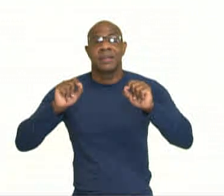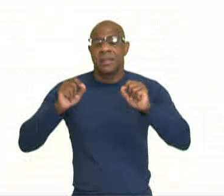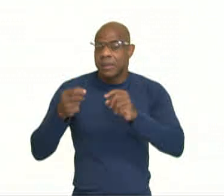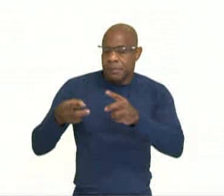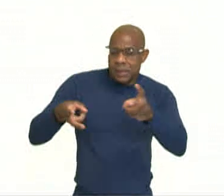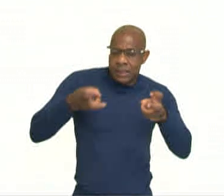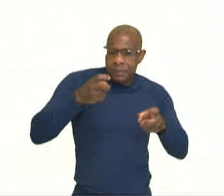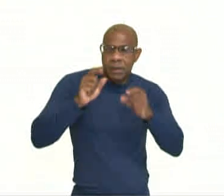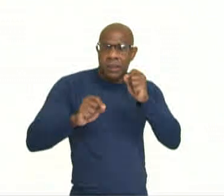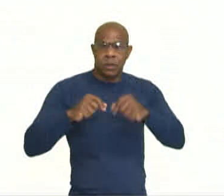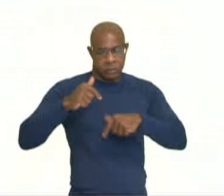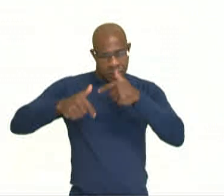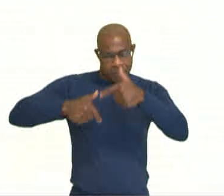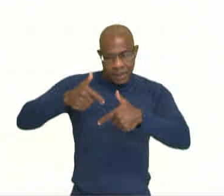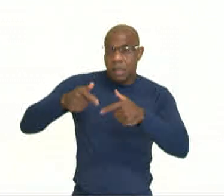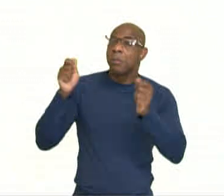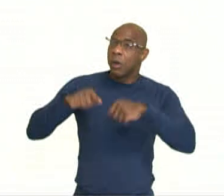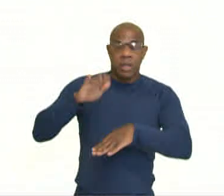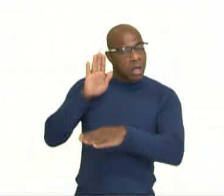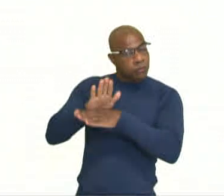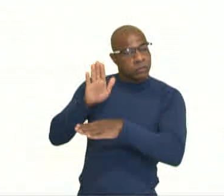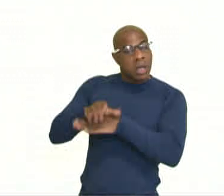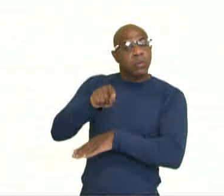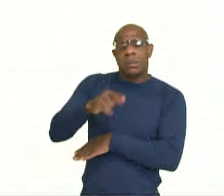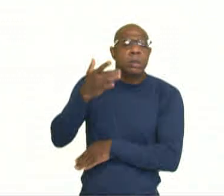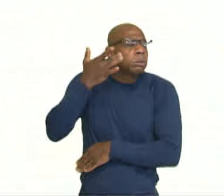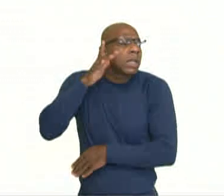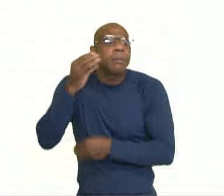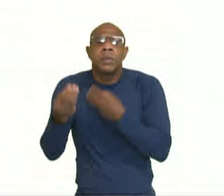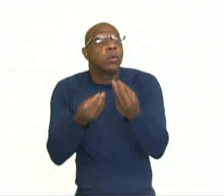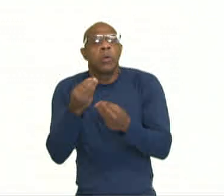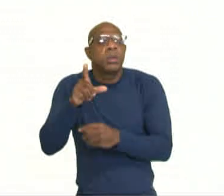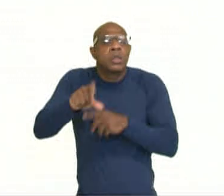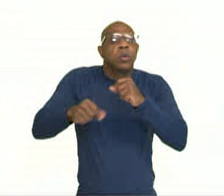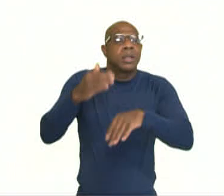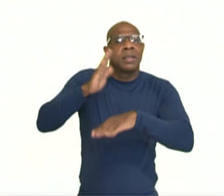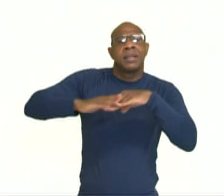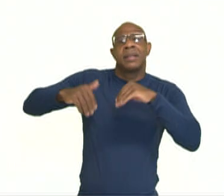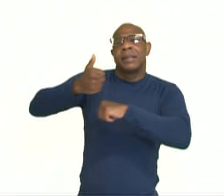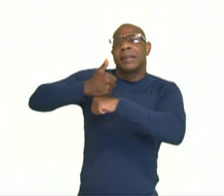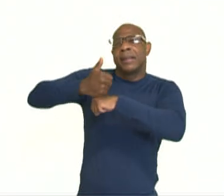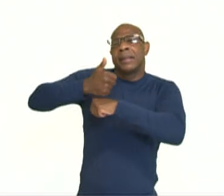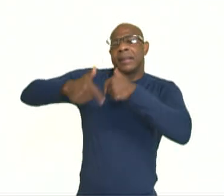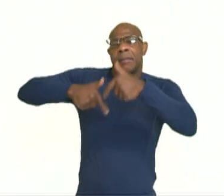emocionais, o serviço pode ajudar quem ainda não sabe qual profissão seguir.